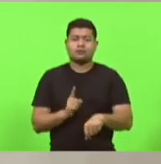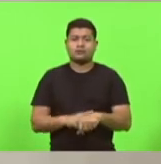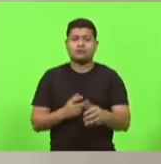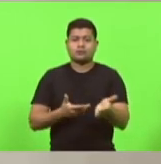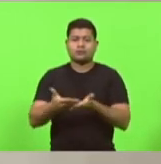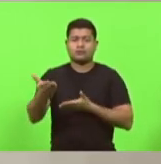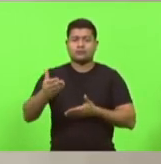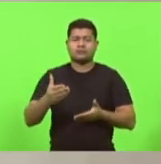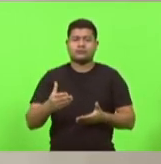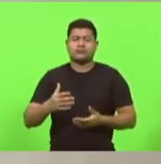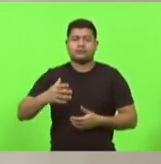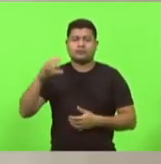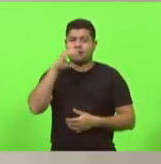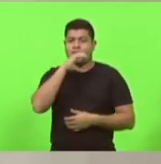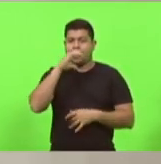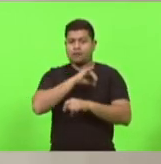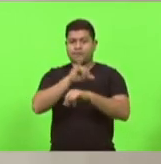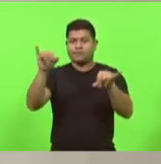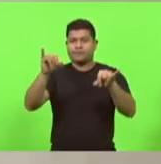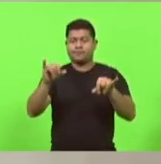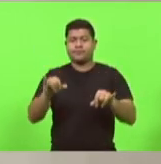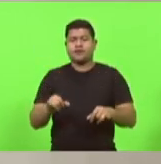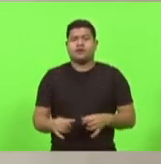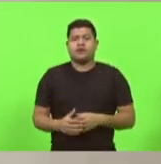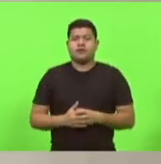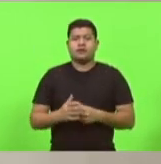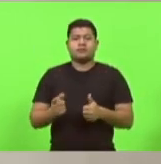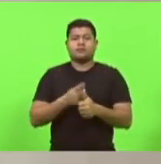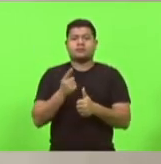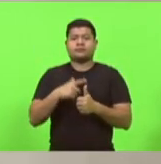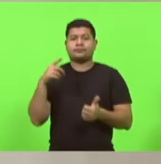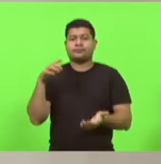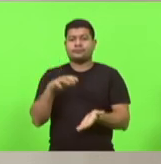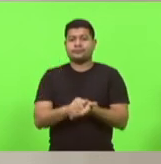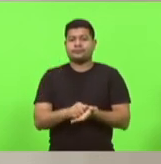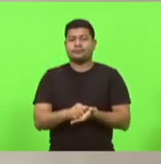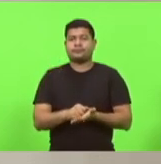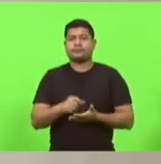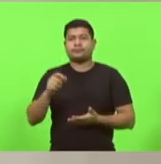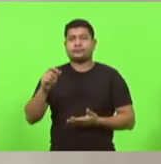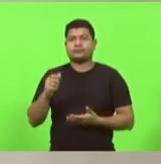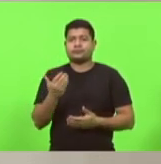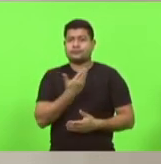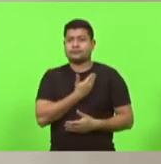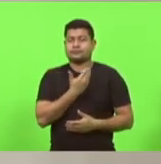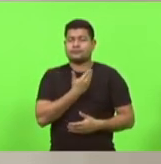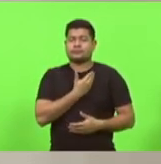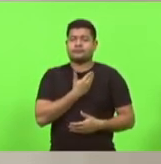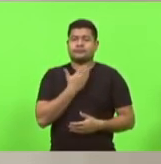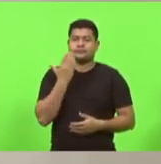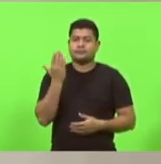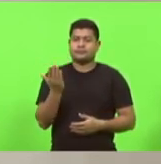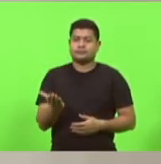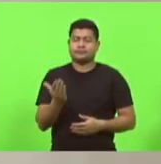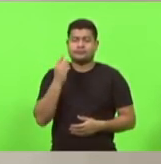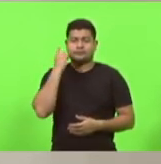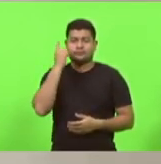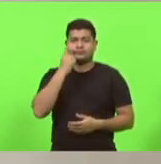breves comunicações. Primeiro, o deputado inscrito no dia de hoje, colega, nobre colega,